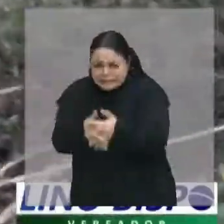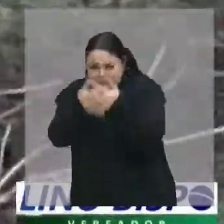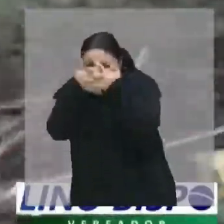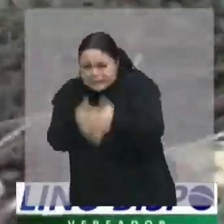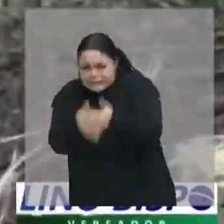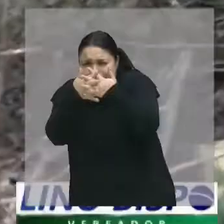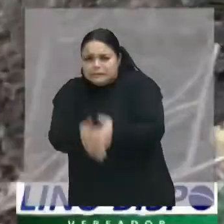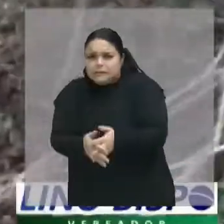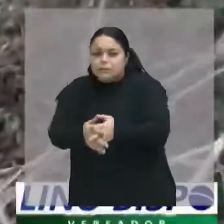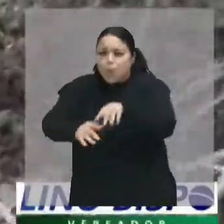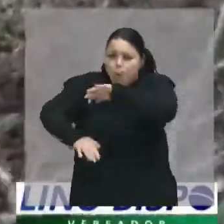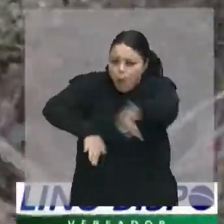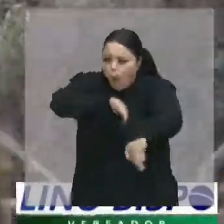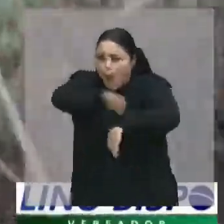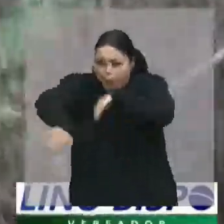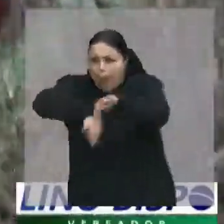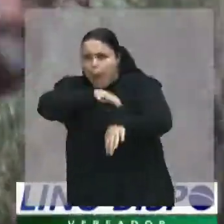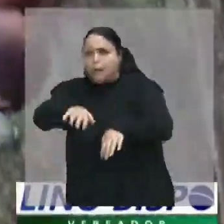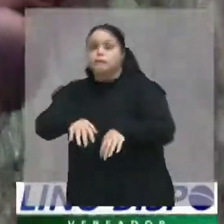Vou arrumar o caminho pra você aqui, tá?